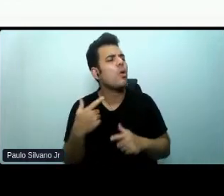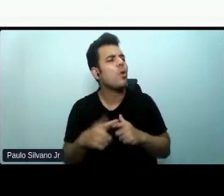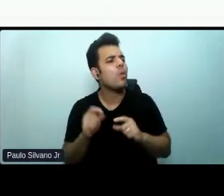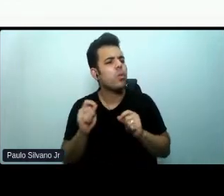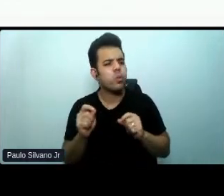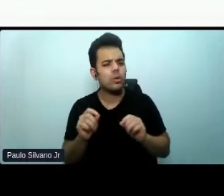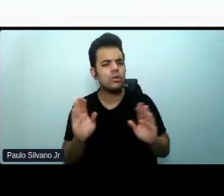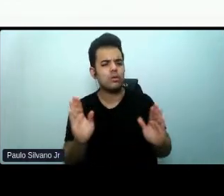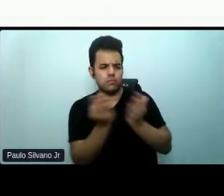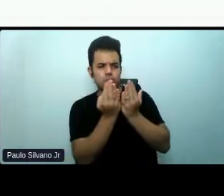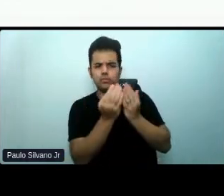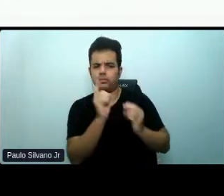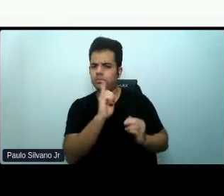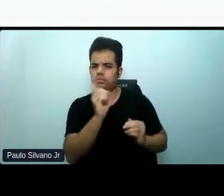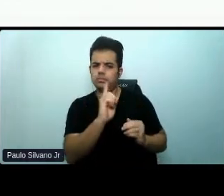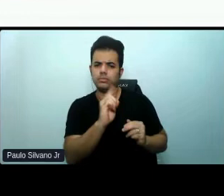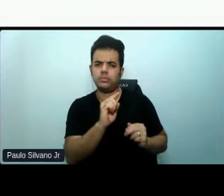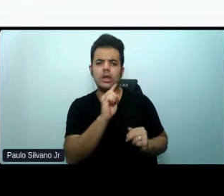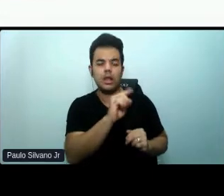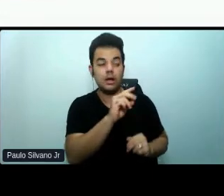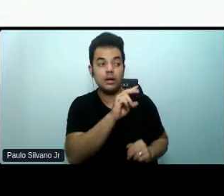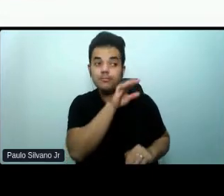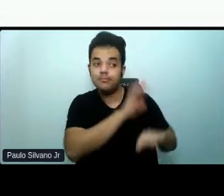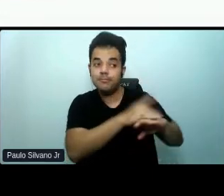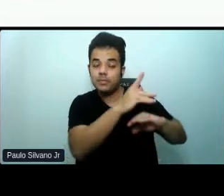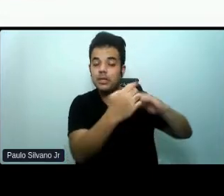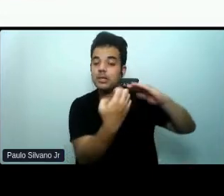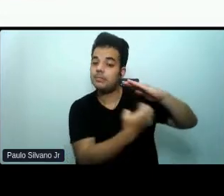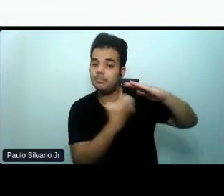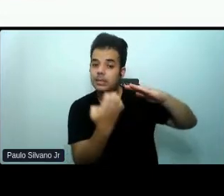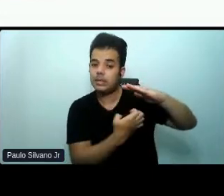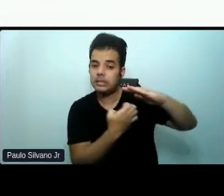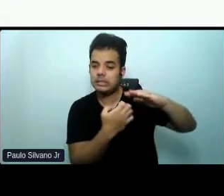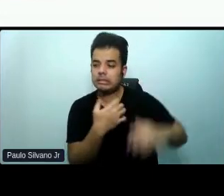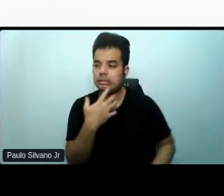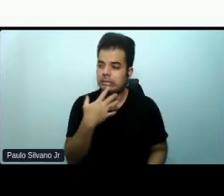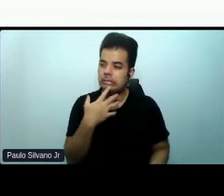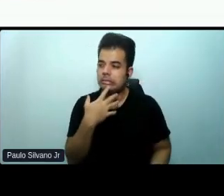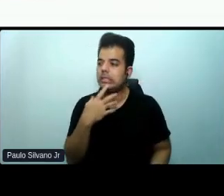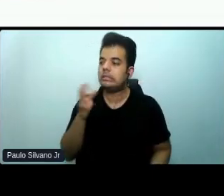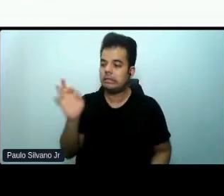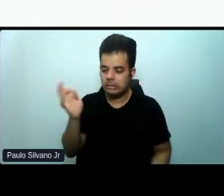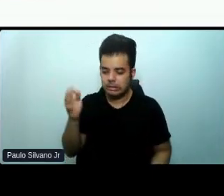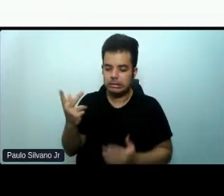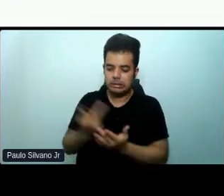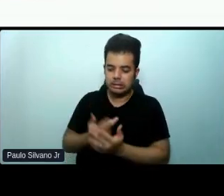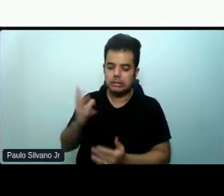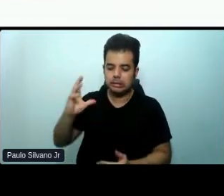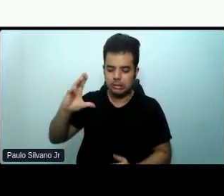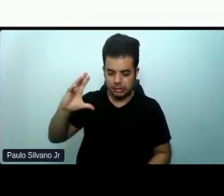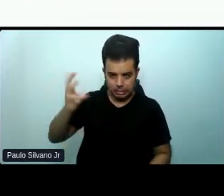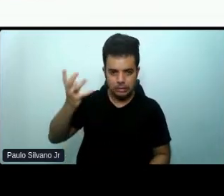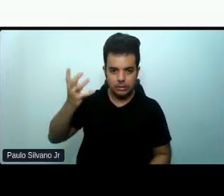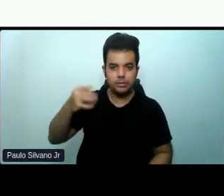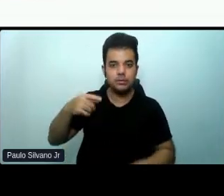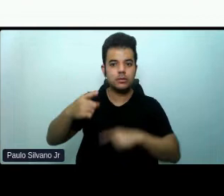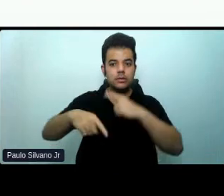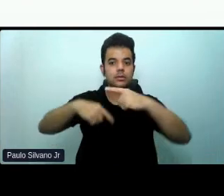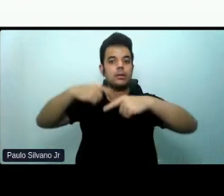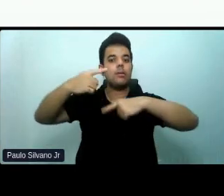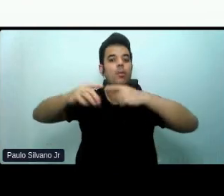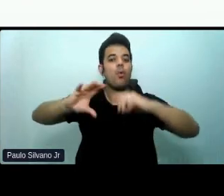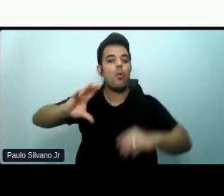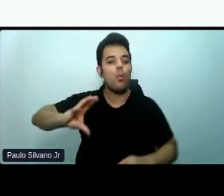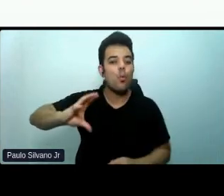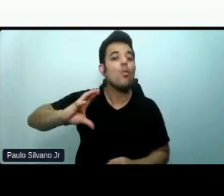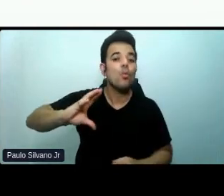totalmente, mas acho que eles viram, né, que a coisa não estava certa, e resolveram,